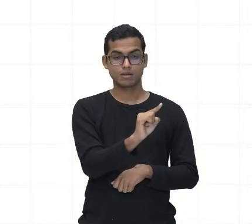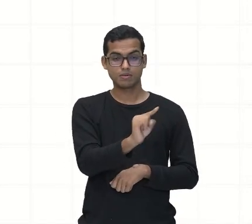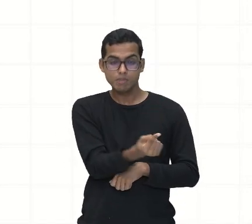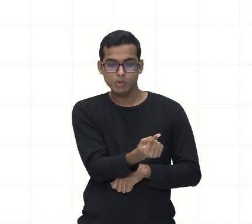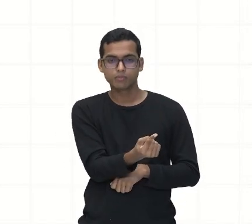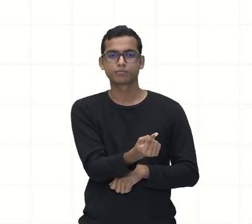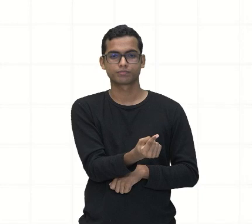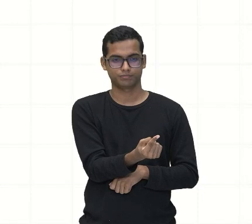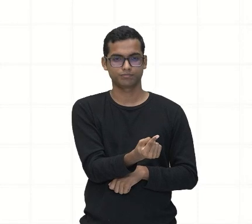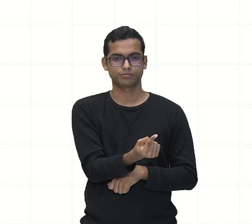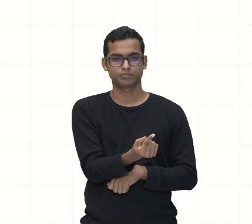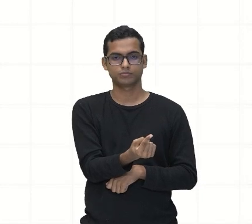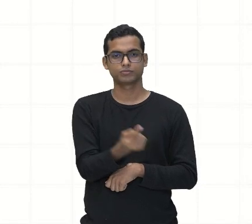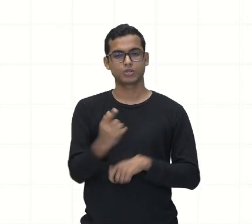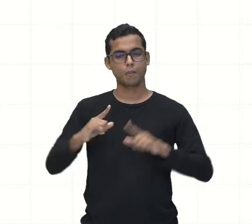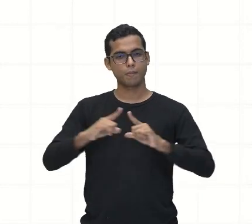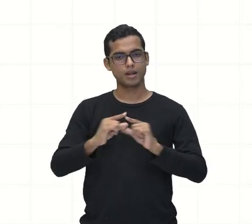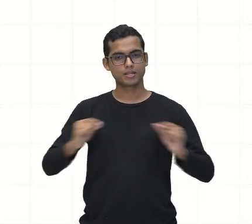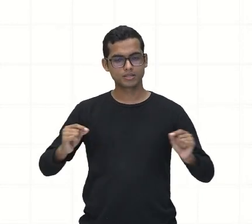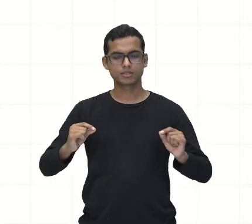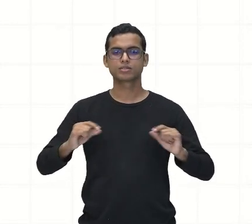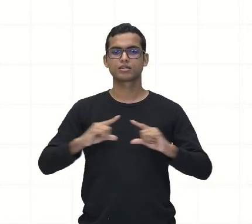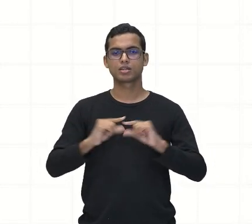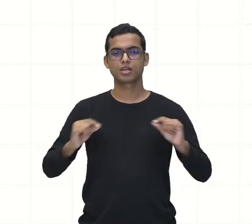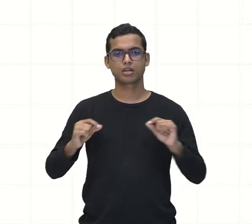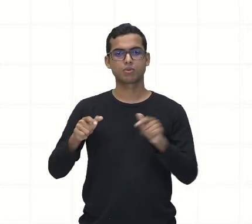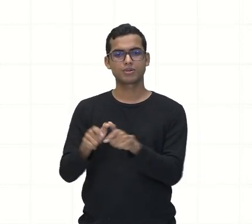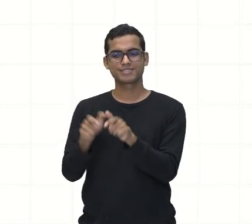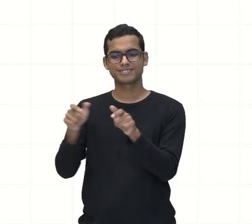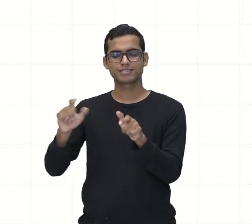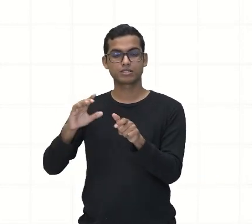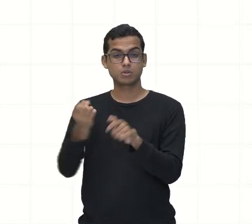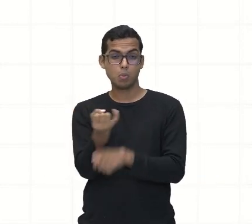por 1.000 habitantes.